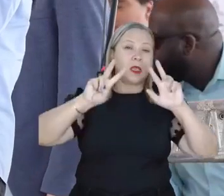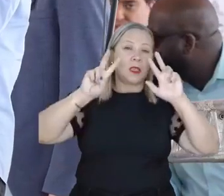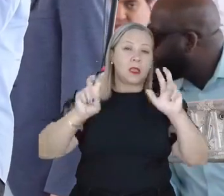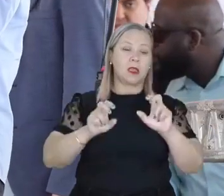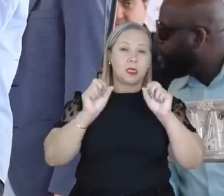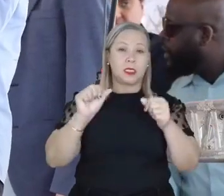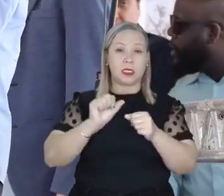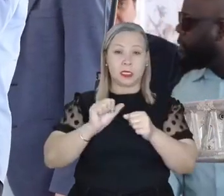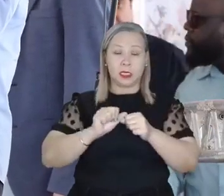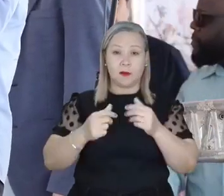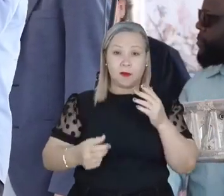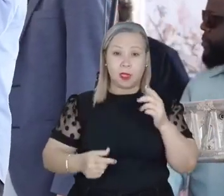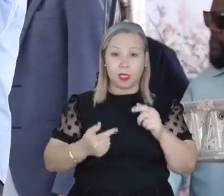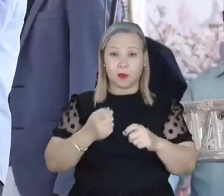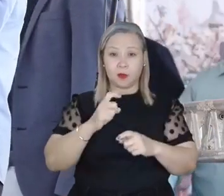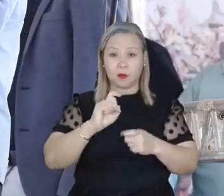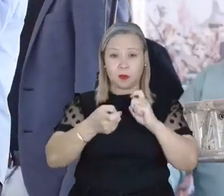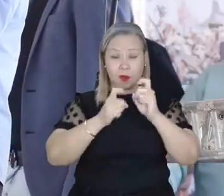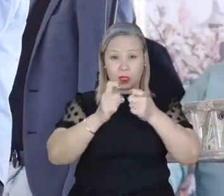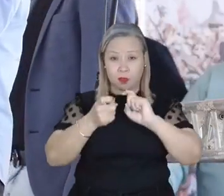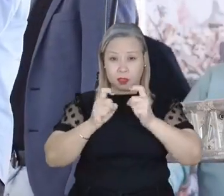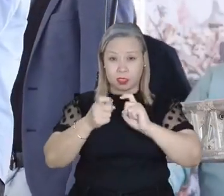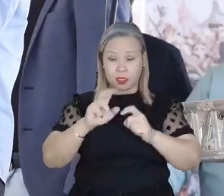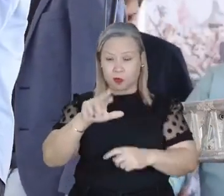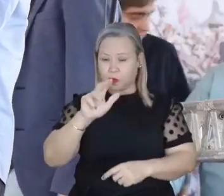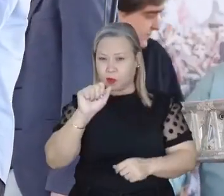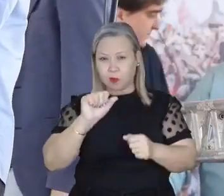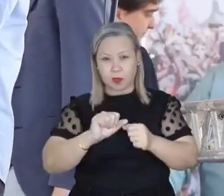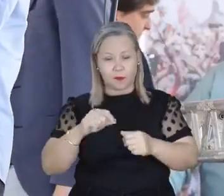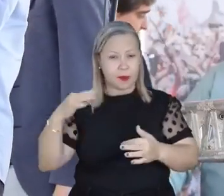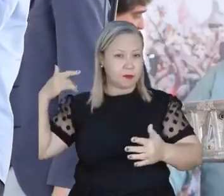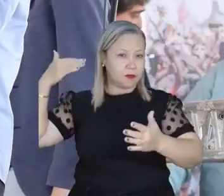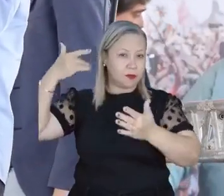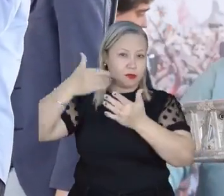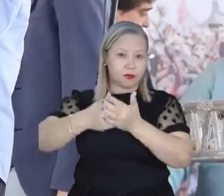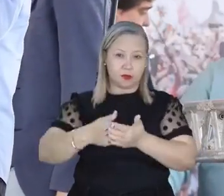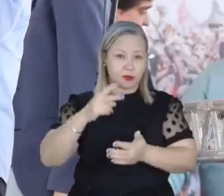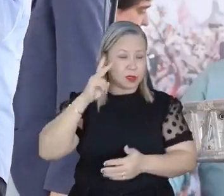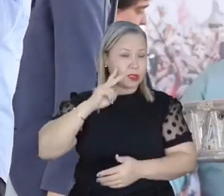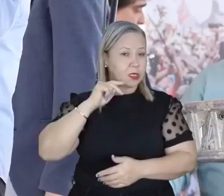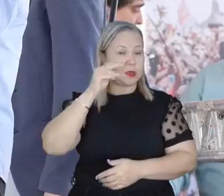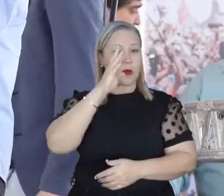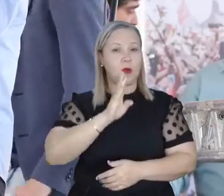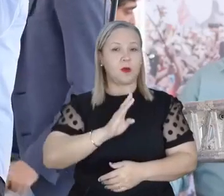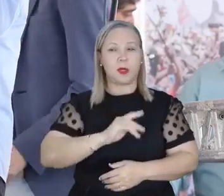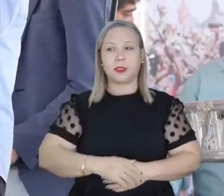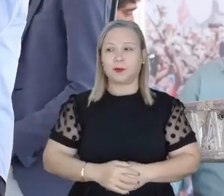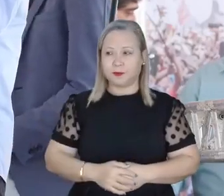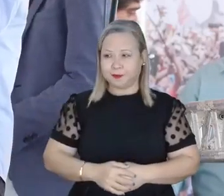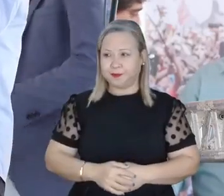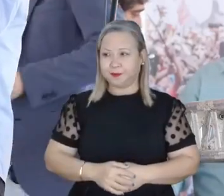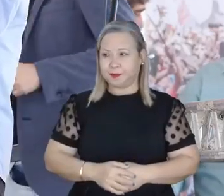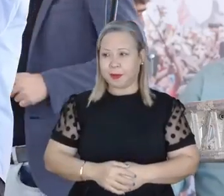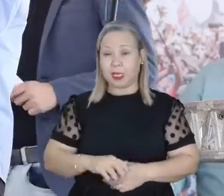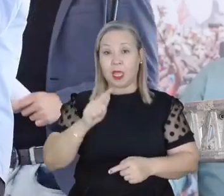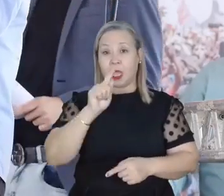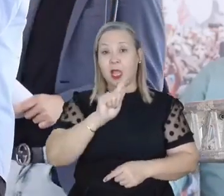nunca feita na história do Brasil. A gestão do Lula, nós